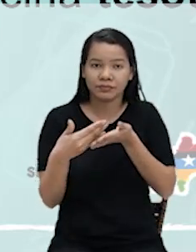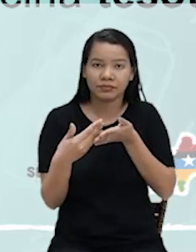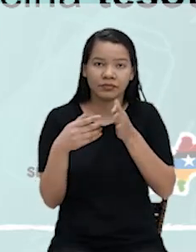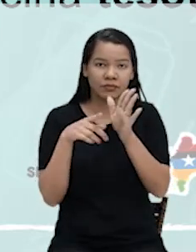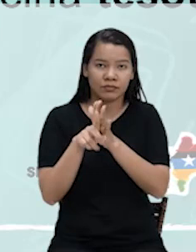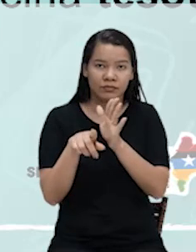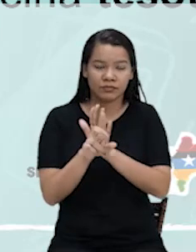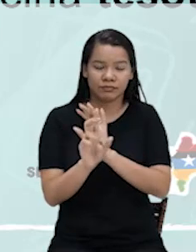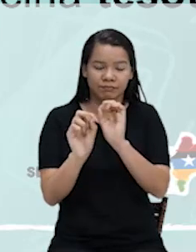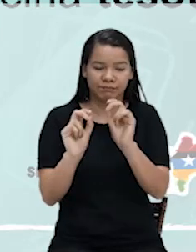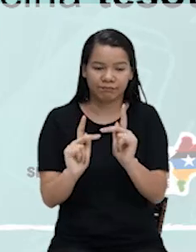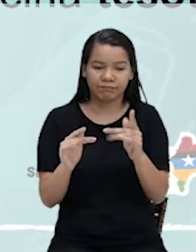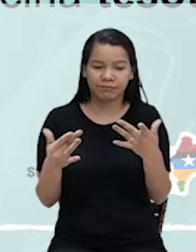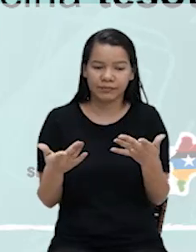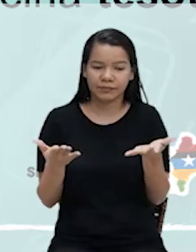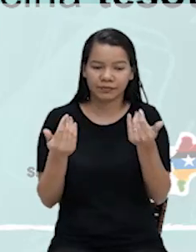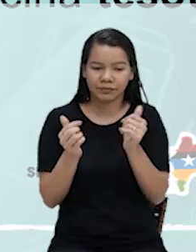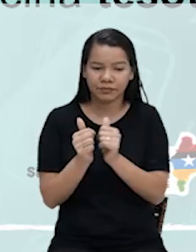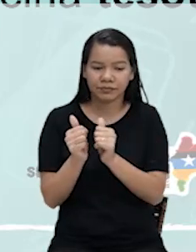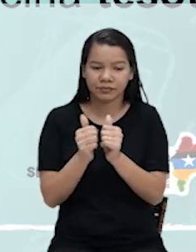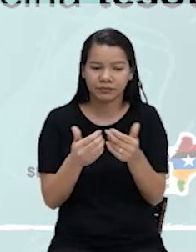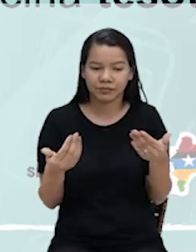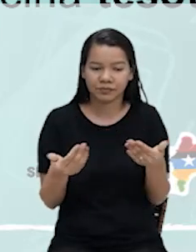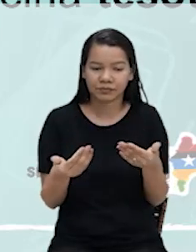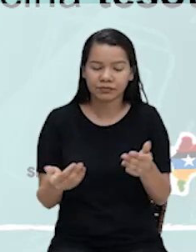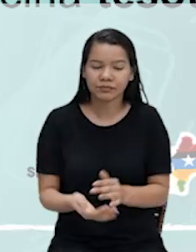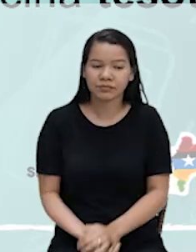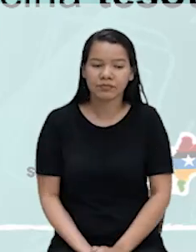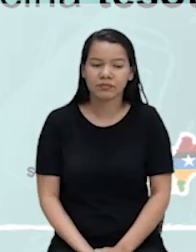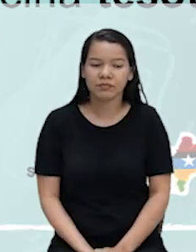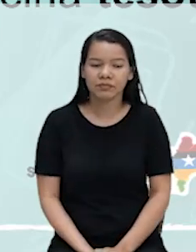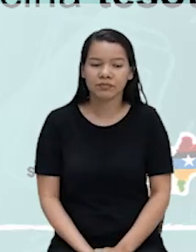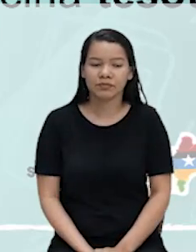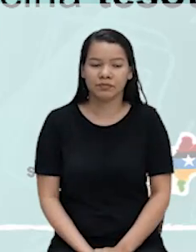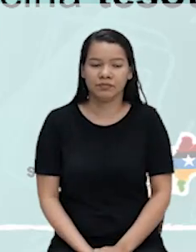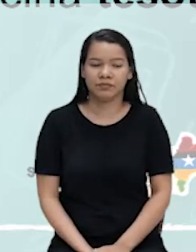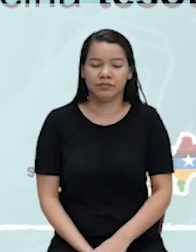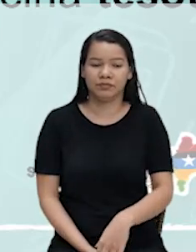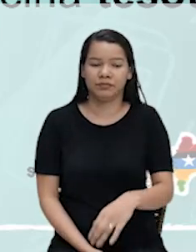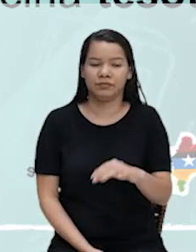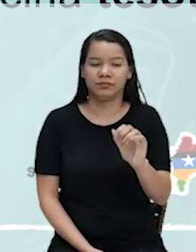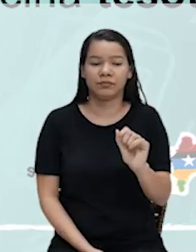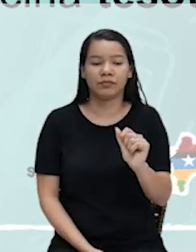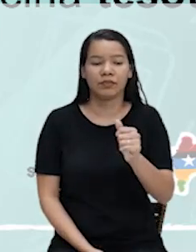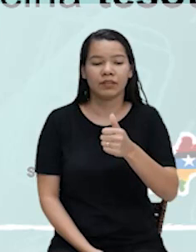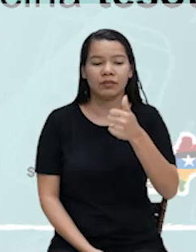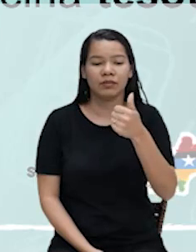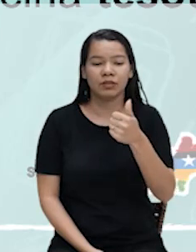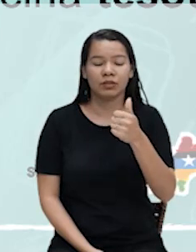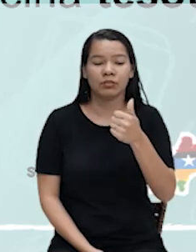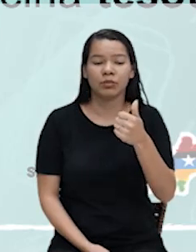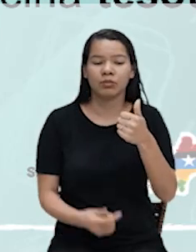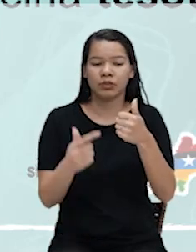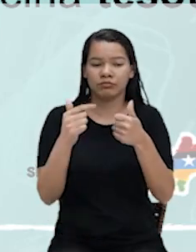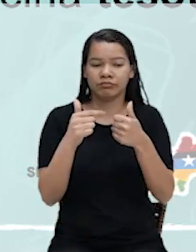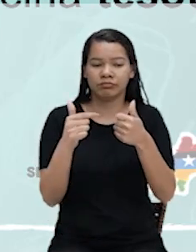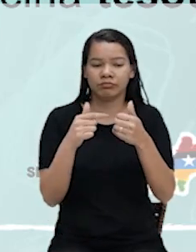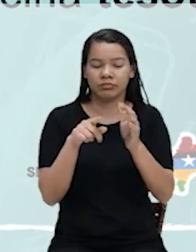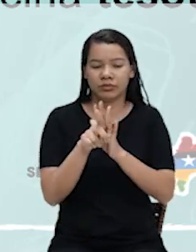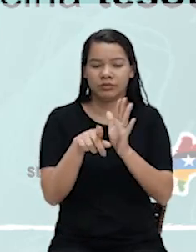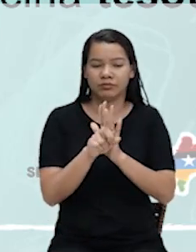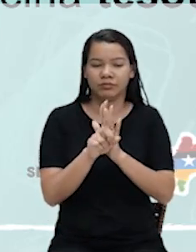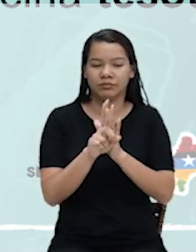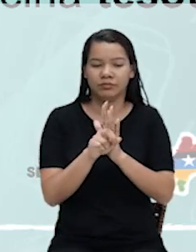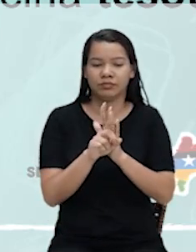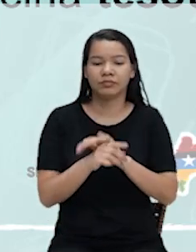questões. Ok, turma? Então vamos lá. Olha só. Em quais das passagens destacadas a seguir